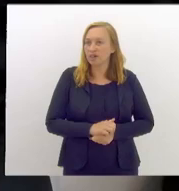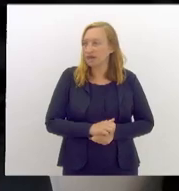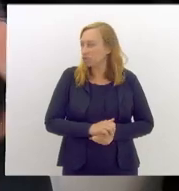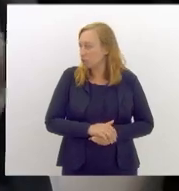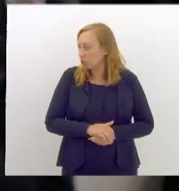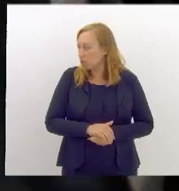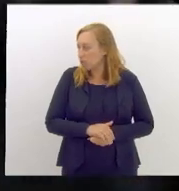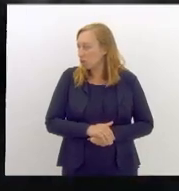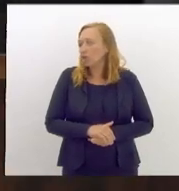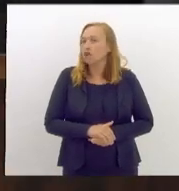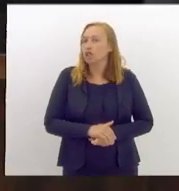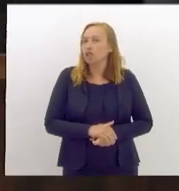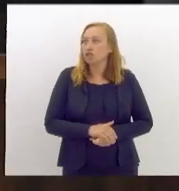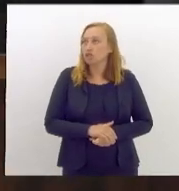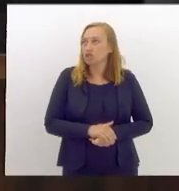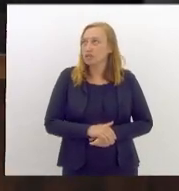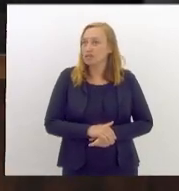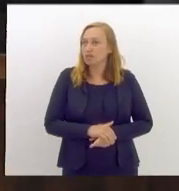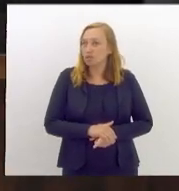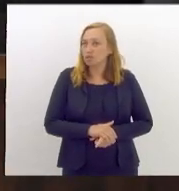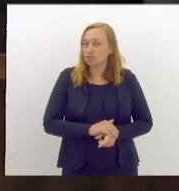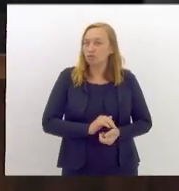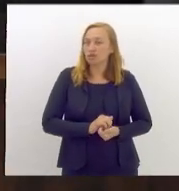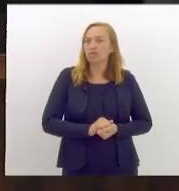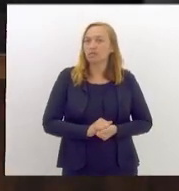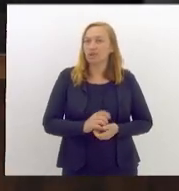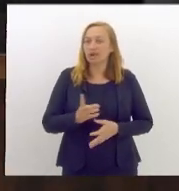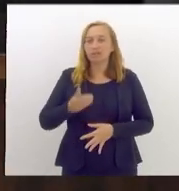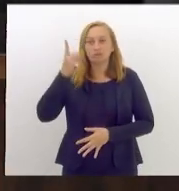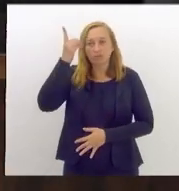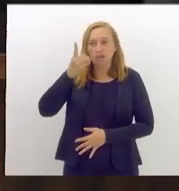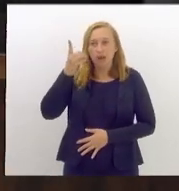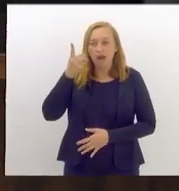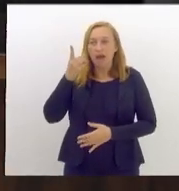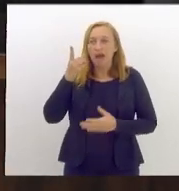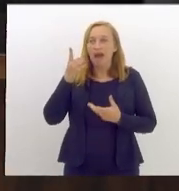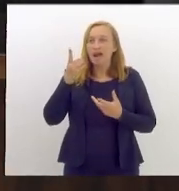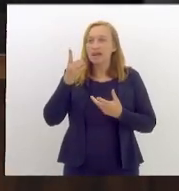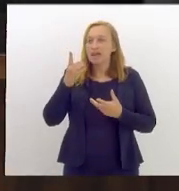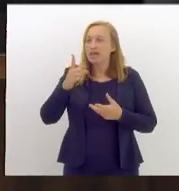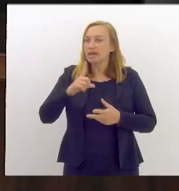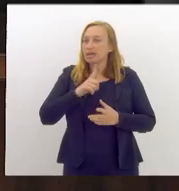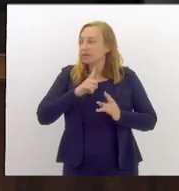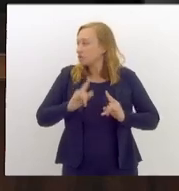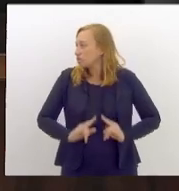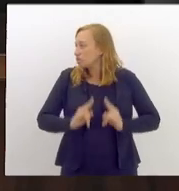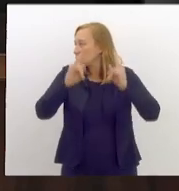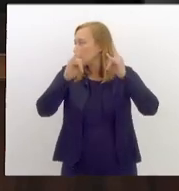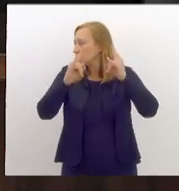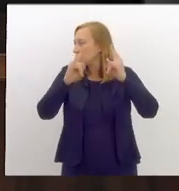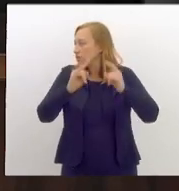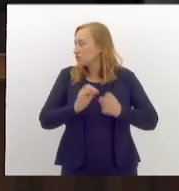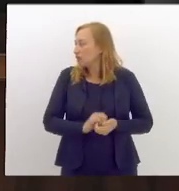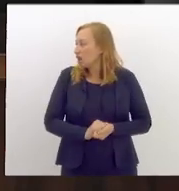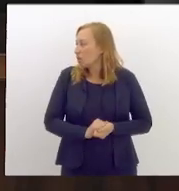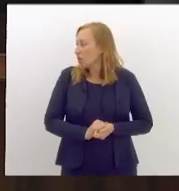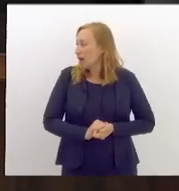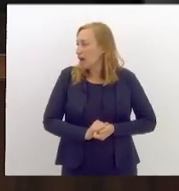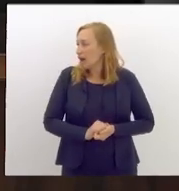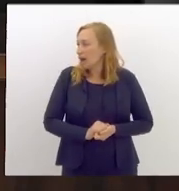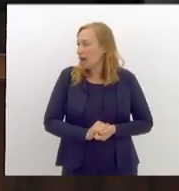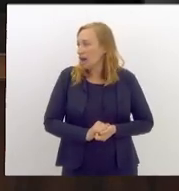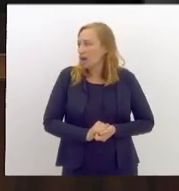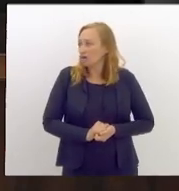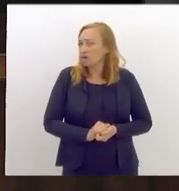primeiro eu tenho dúvida se tem alguma viabilidade Econômica ali porque tem prédios e prédios inteiros aqui